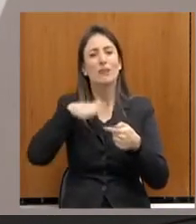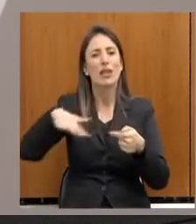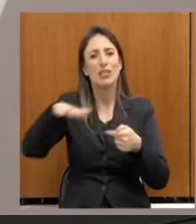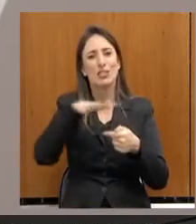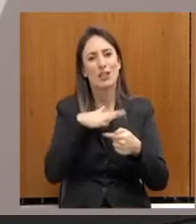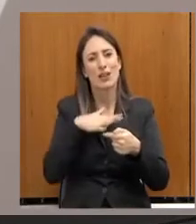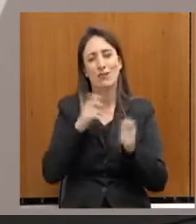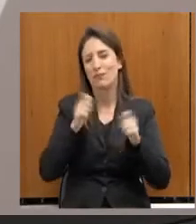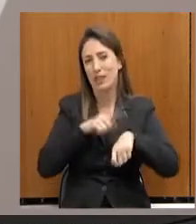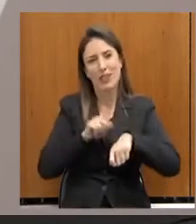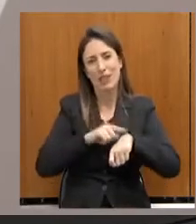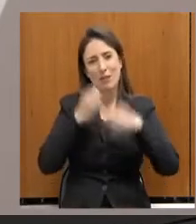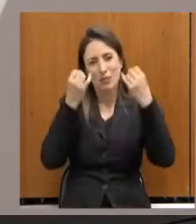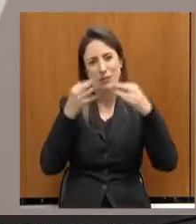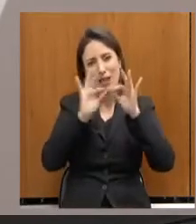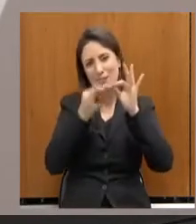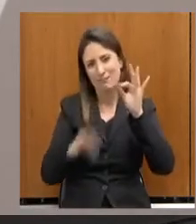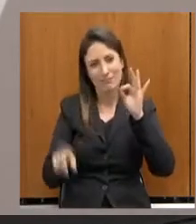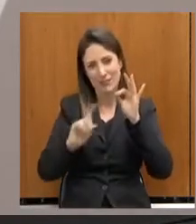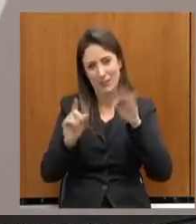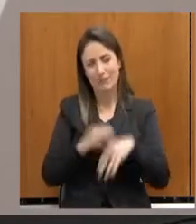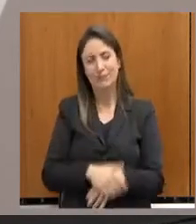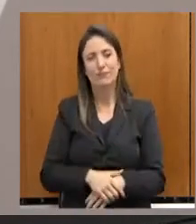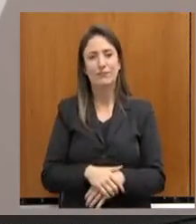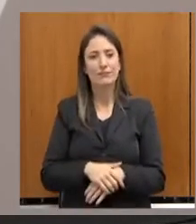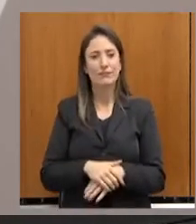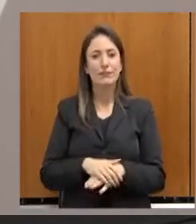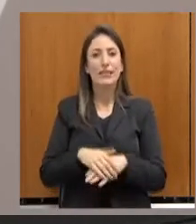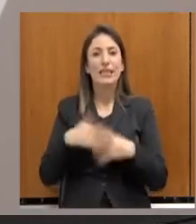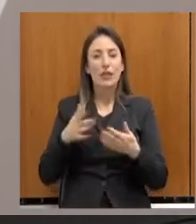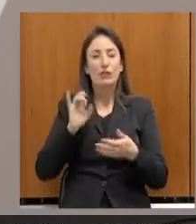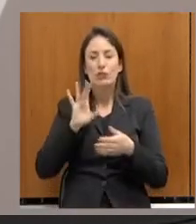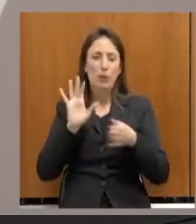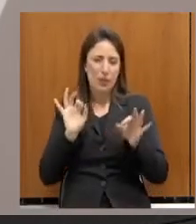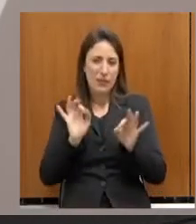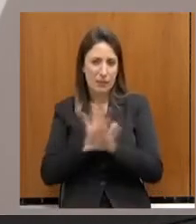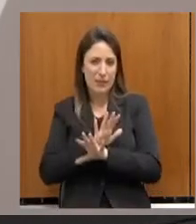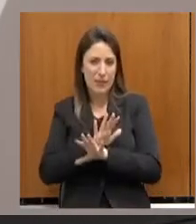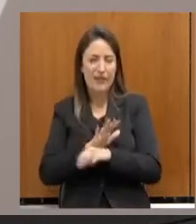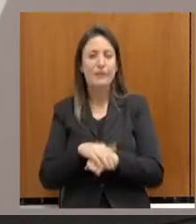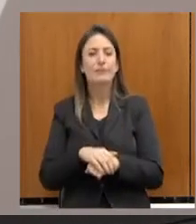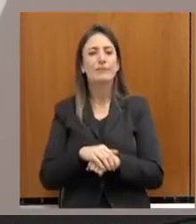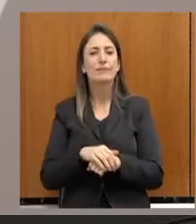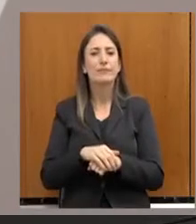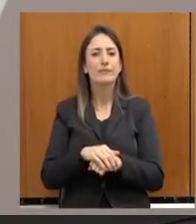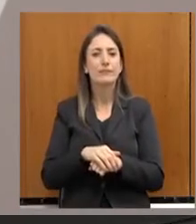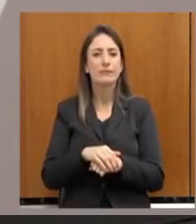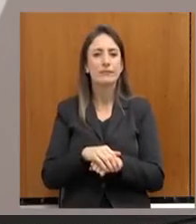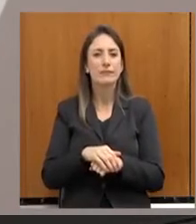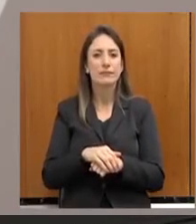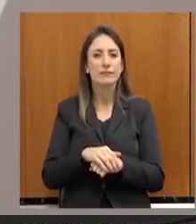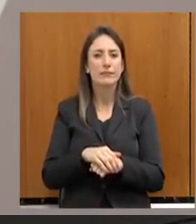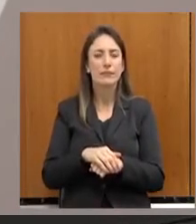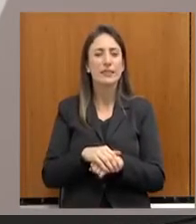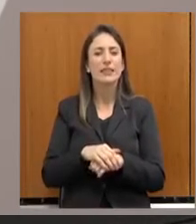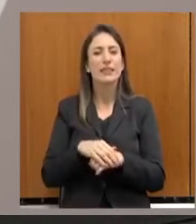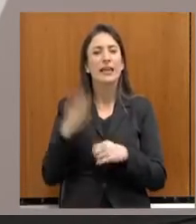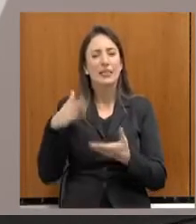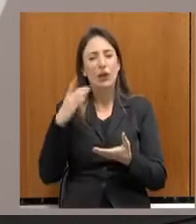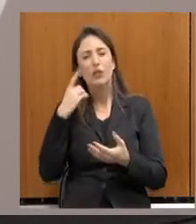para falar muito sobre isso e para encerrar a minha parte da casa o deputado Noraldino